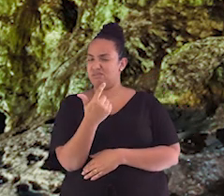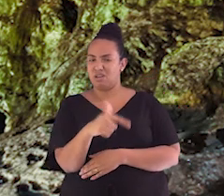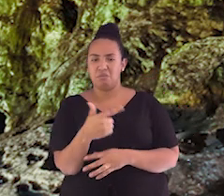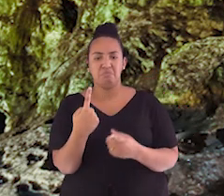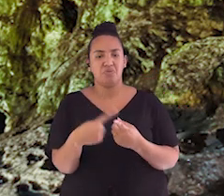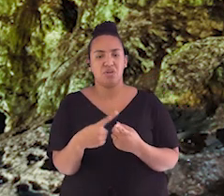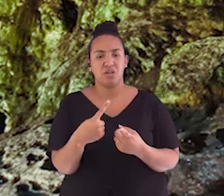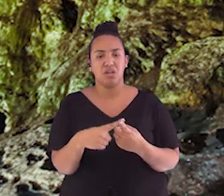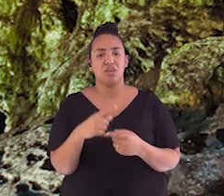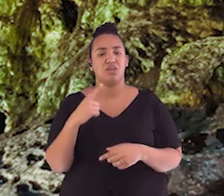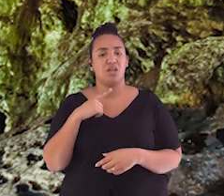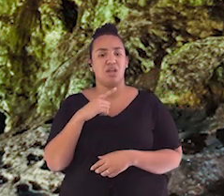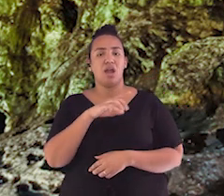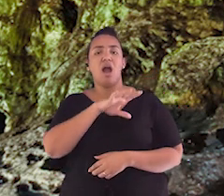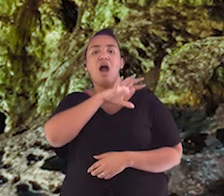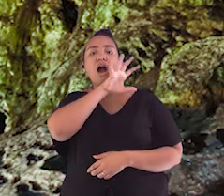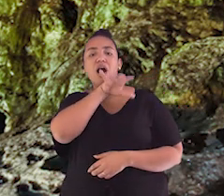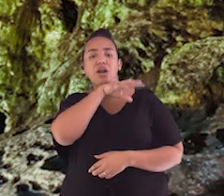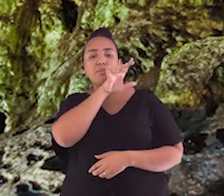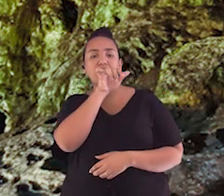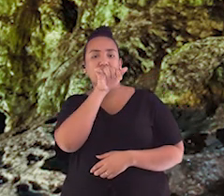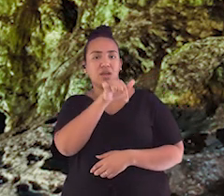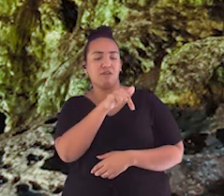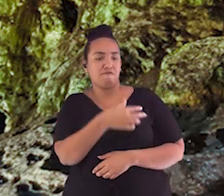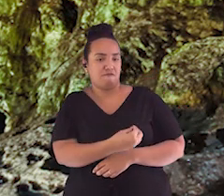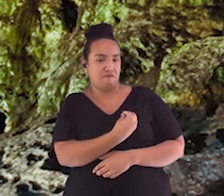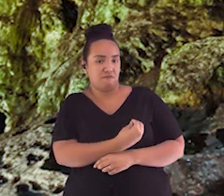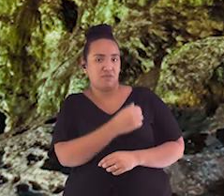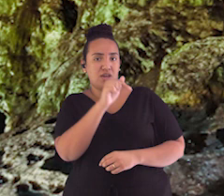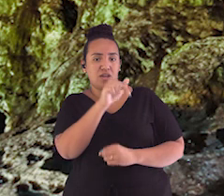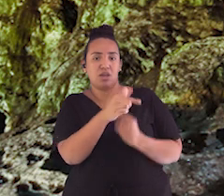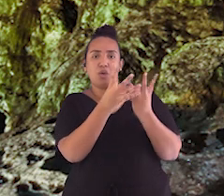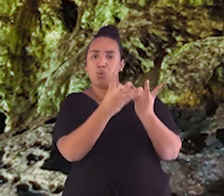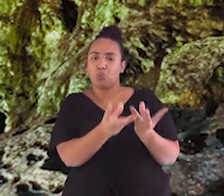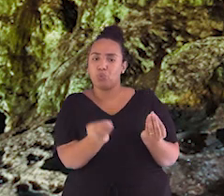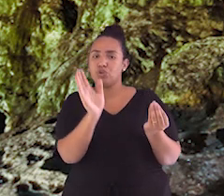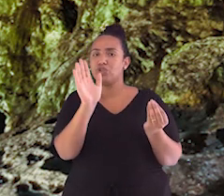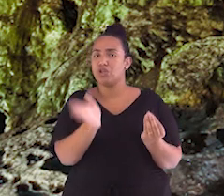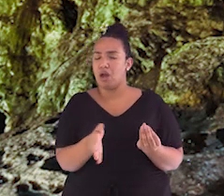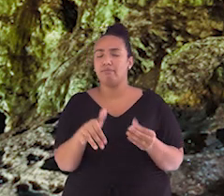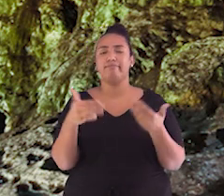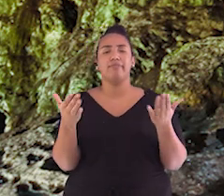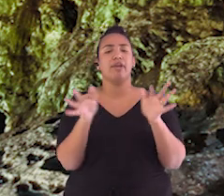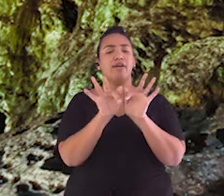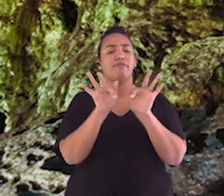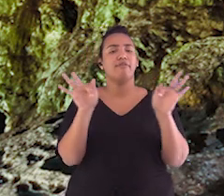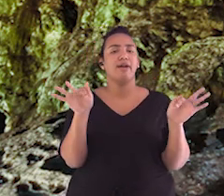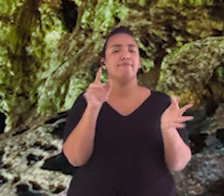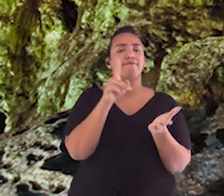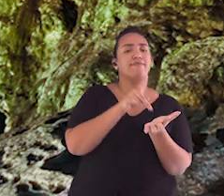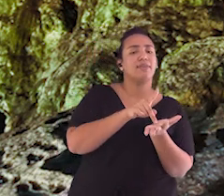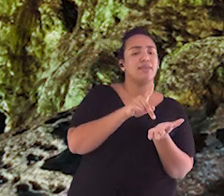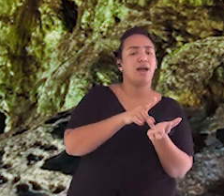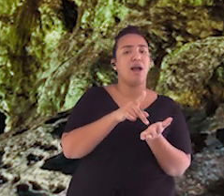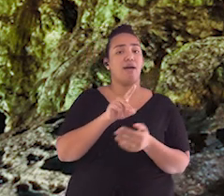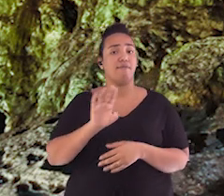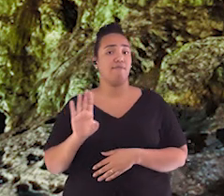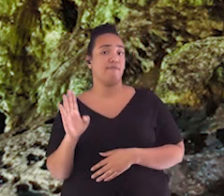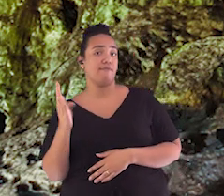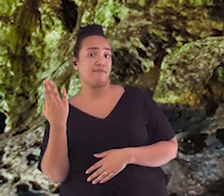afinal, muitos animais que viviam lá já foram extintos. Será que essa afirmação ela é letra